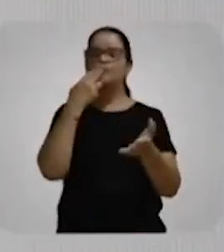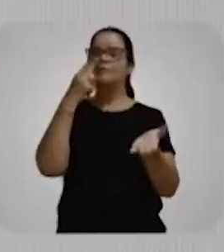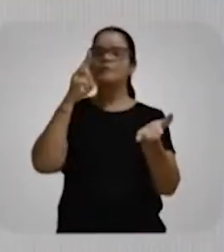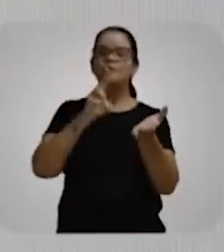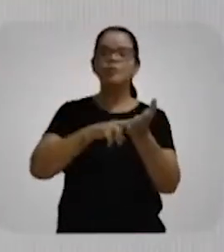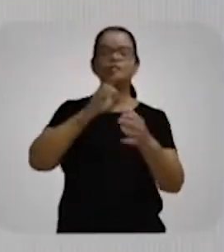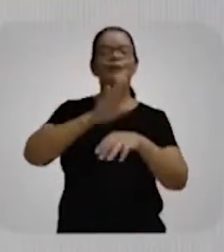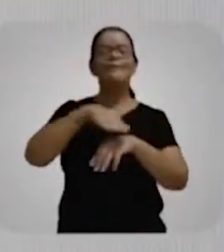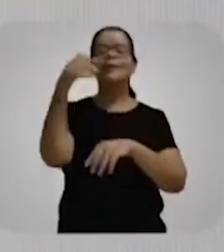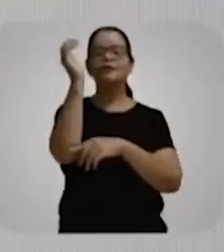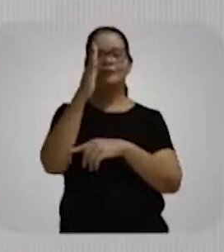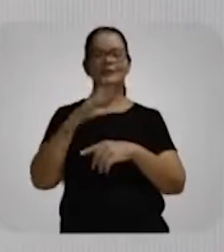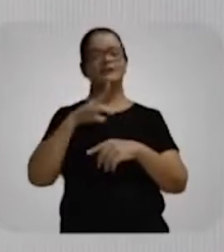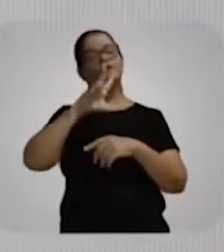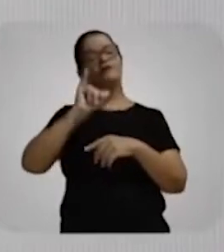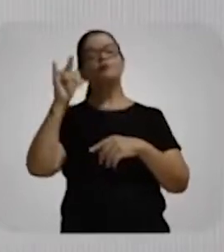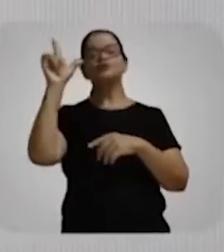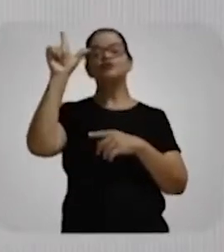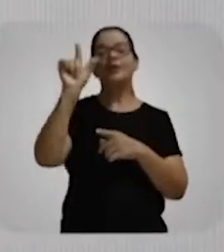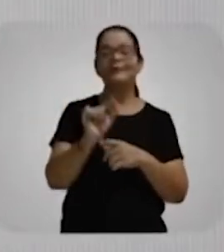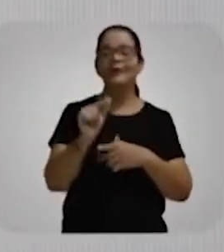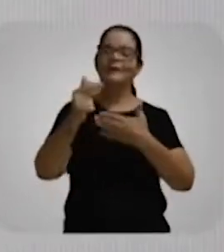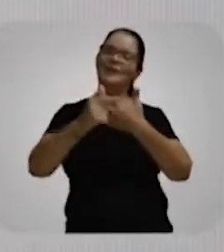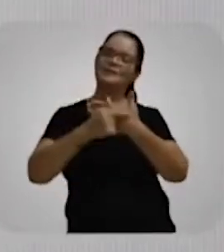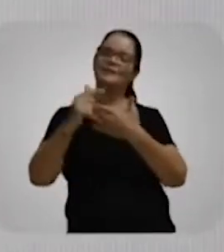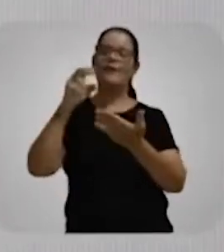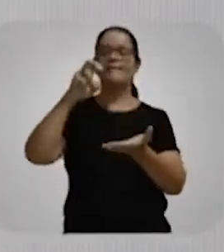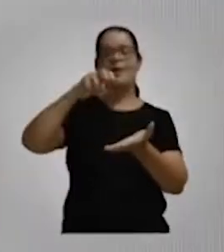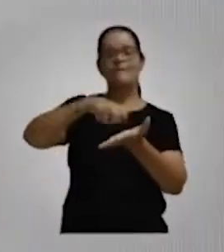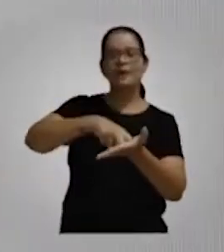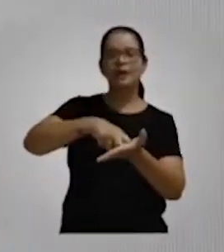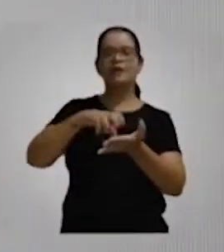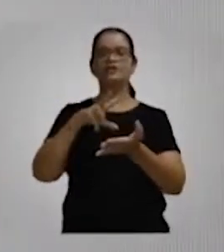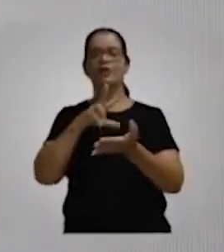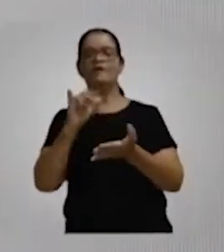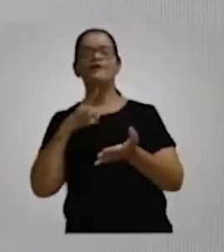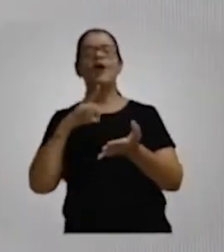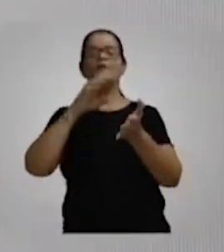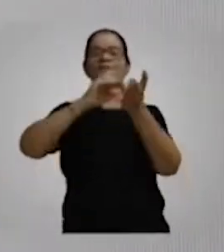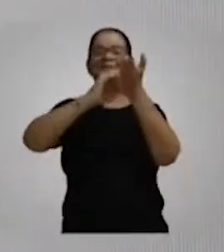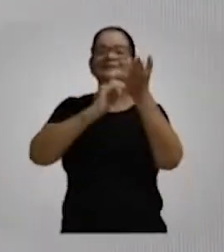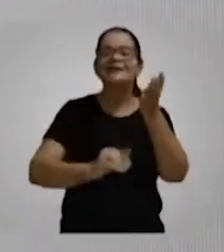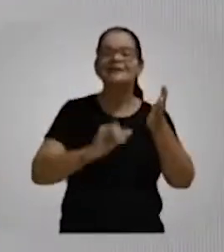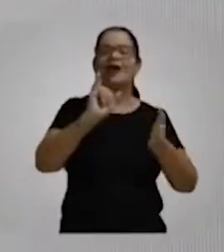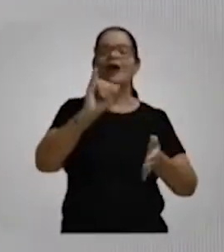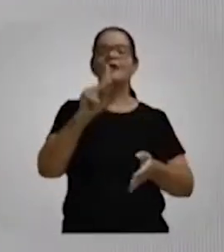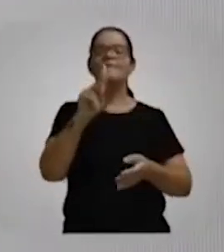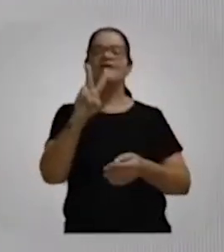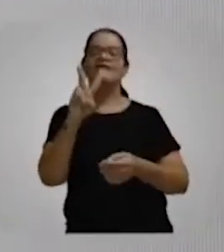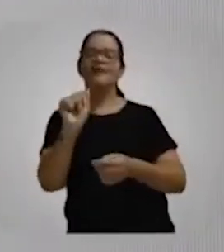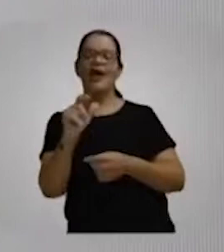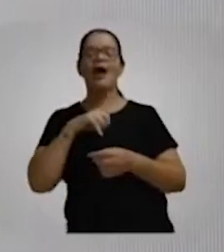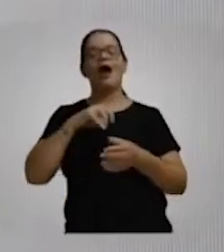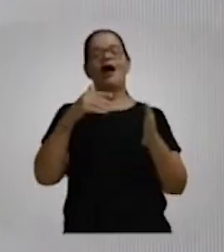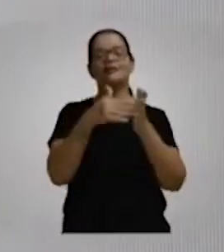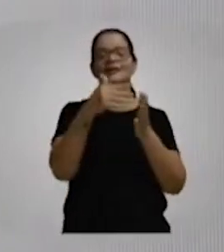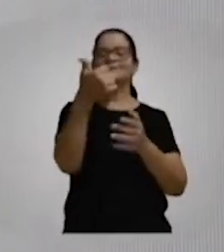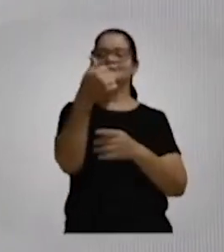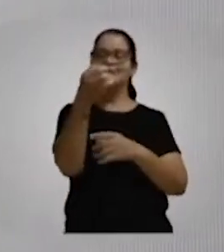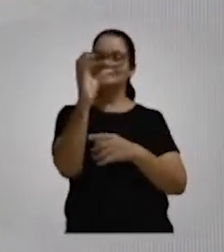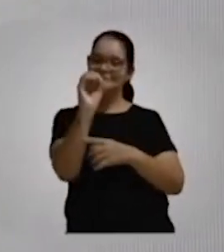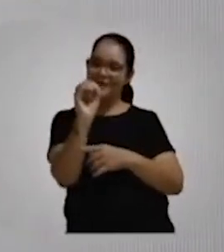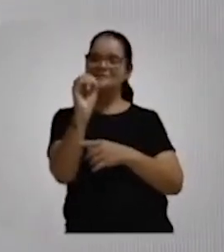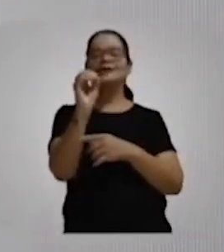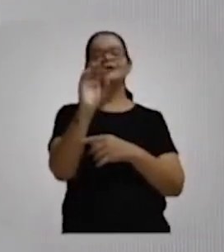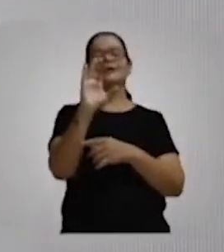multa no Brasil. Nós vamos diminuir esse papel penalista. Nós vamos isentar IPVAs de motos até 160